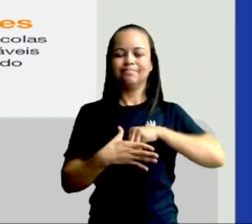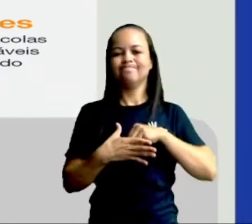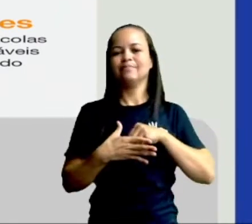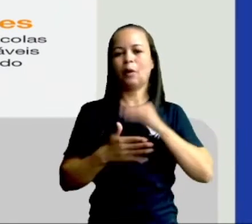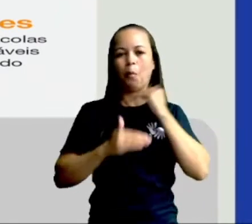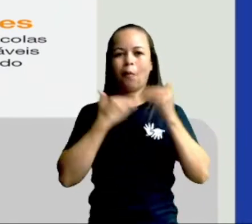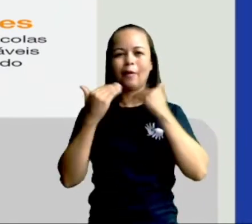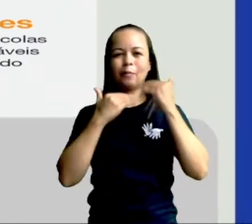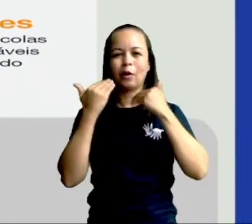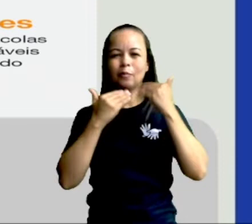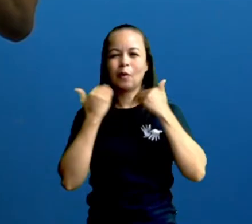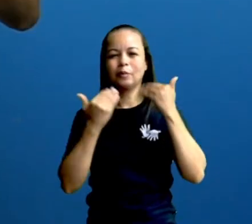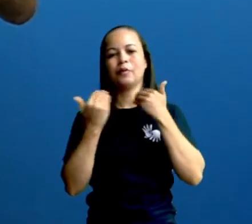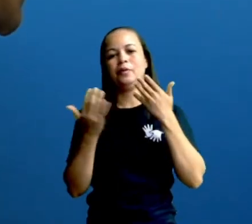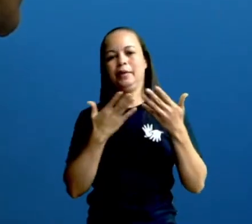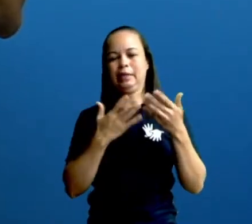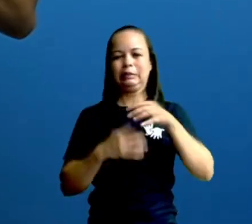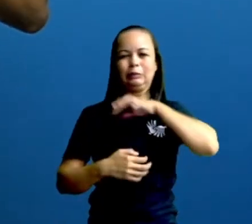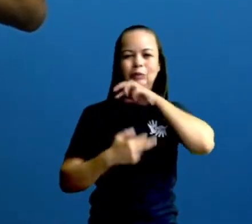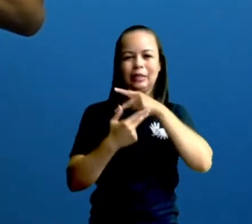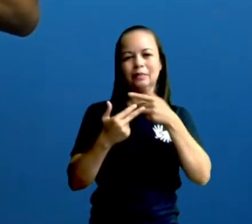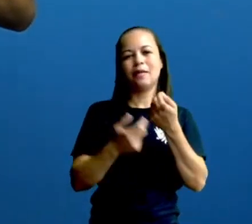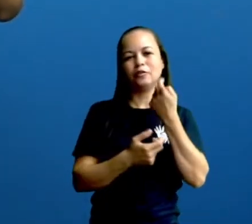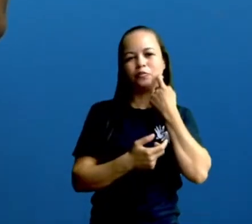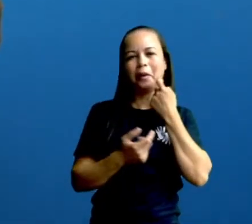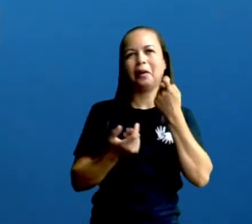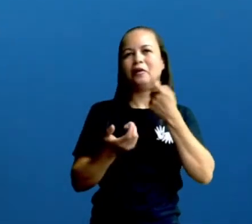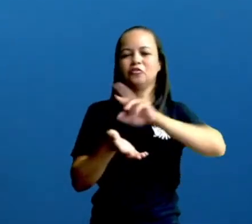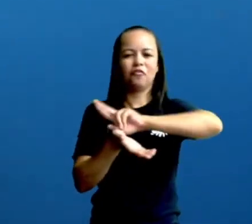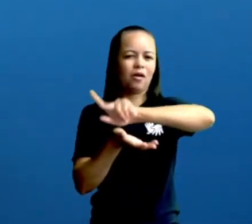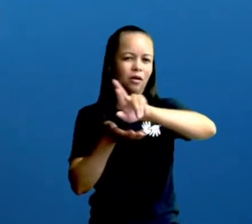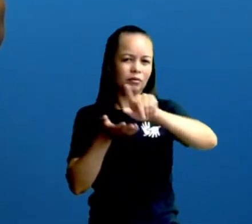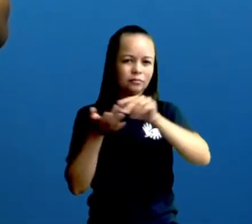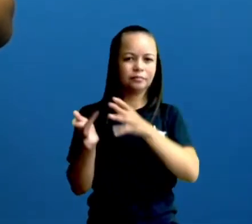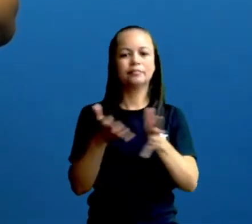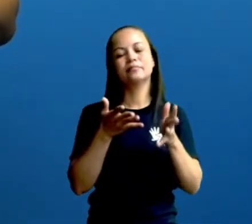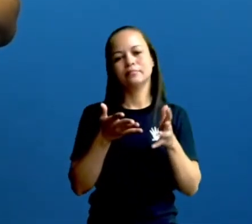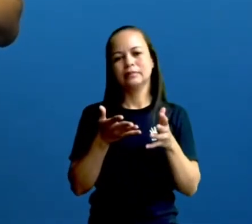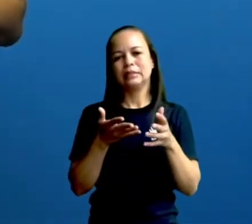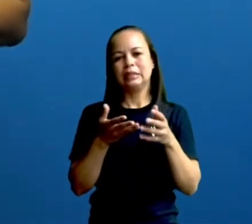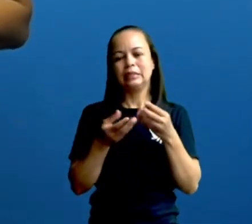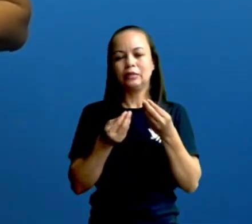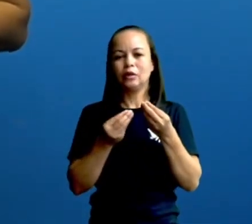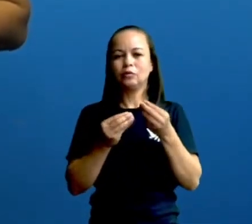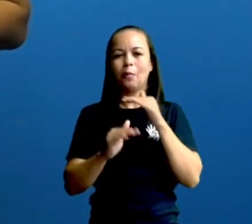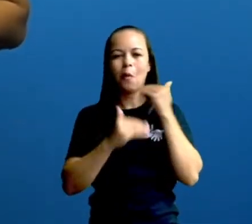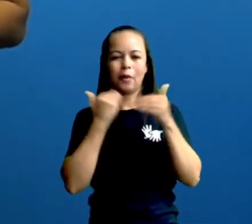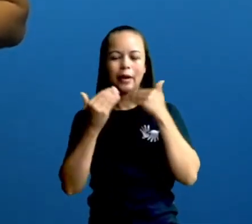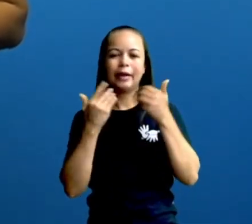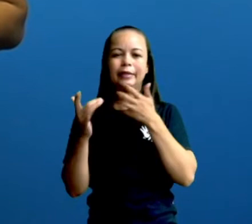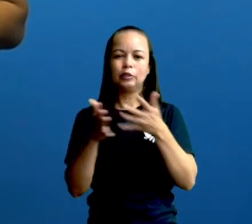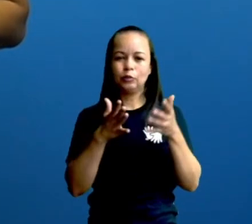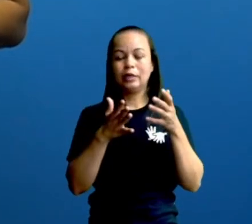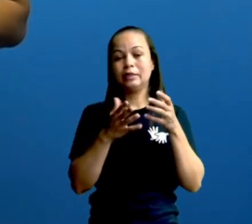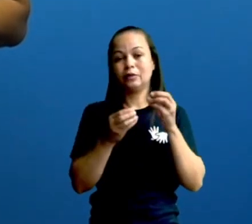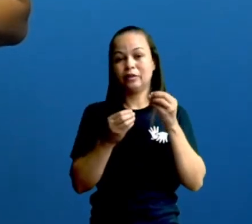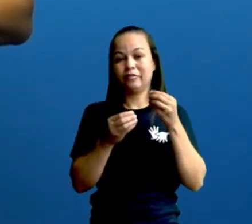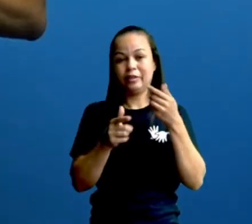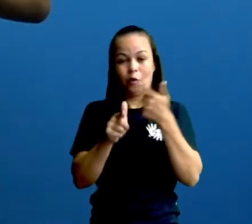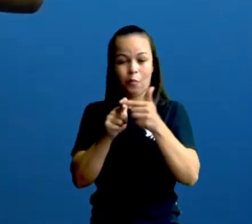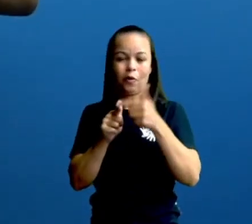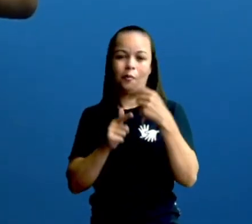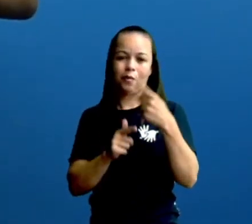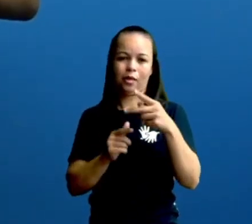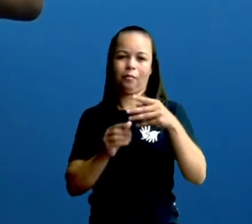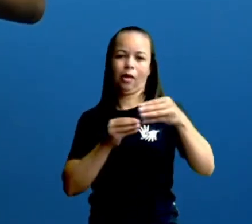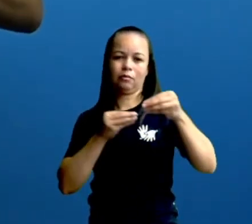patrimônio genético, quantas espécies estão sendo impactadas e até possivelmente em uma extinção devido ao impacto do plástico.